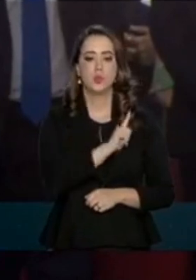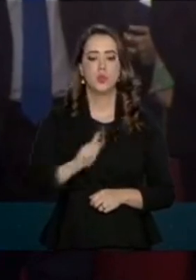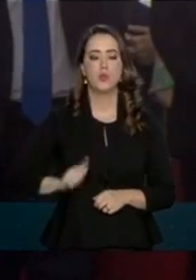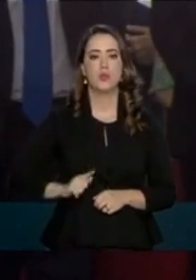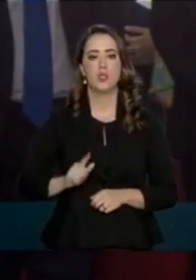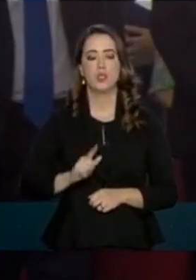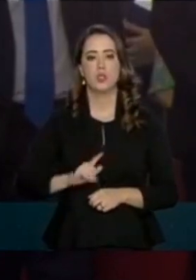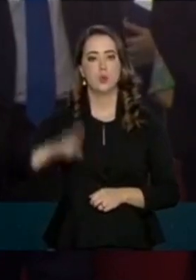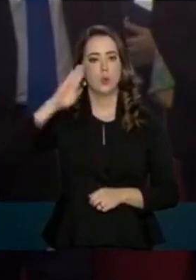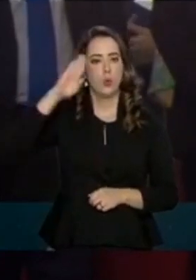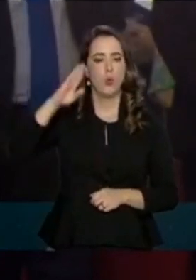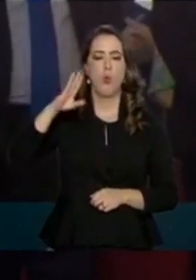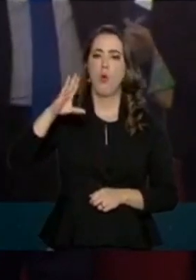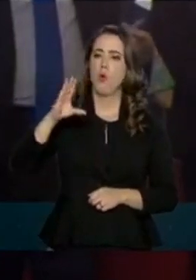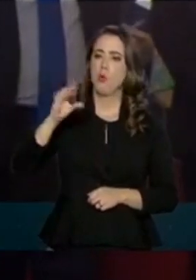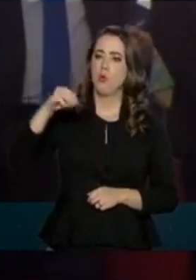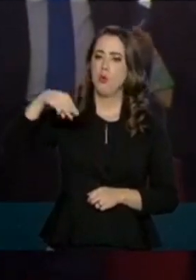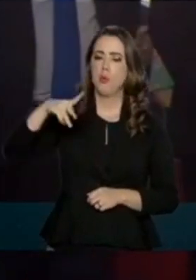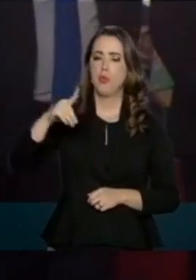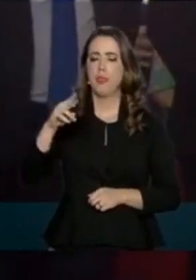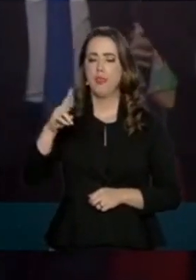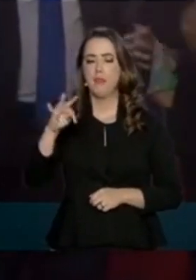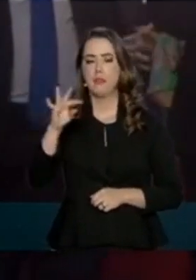Comandante Moisés,